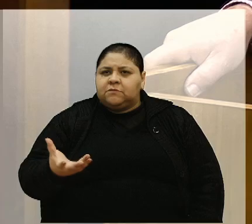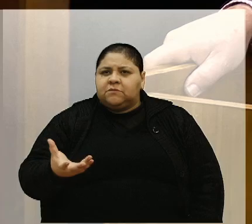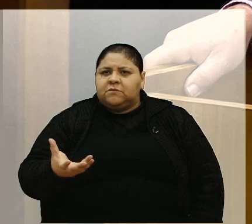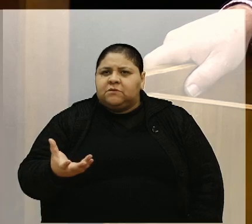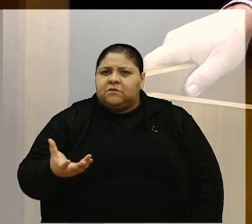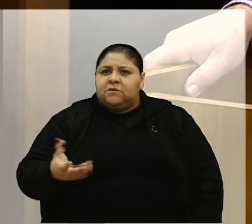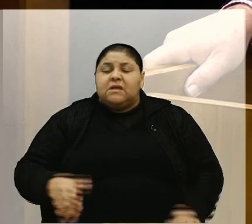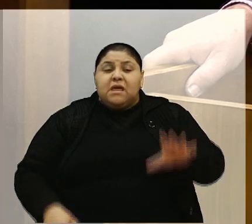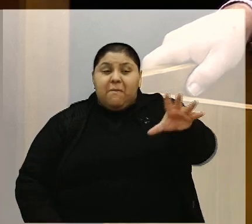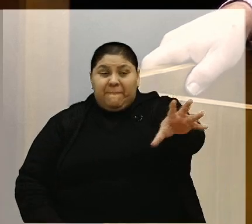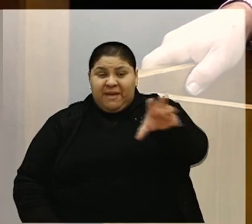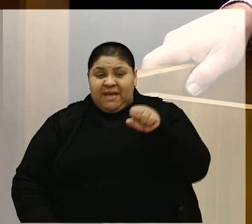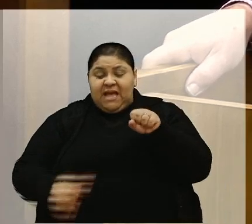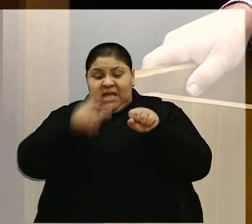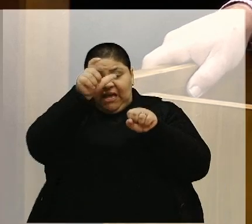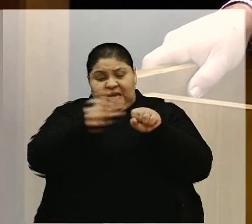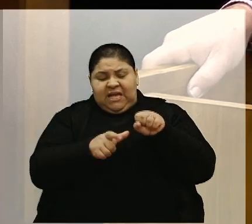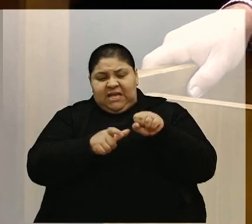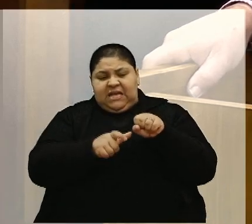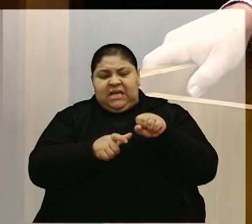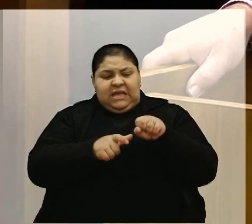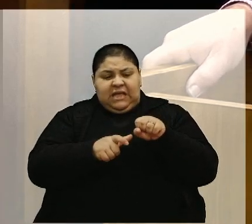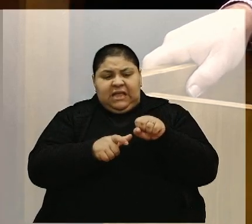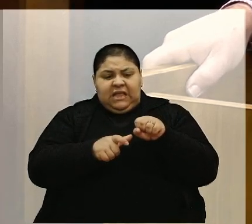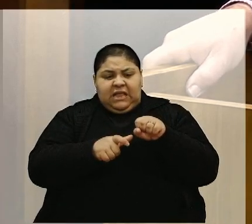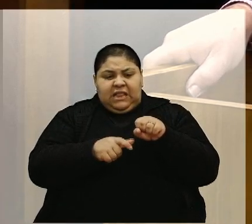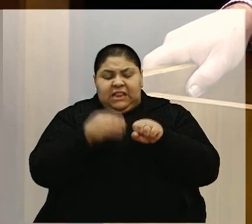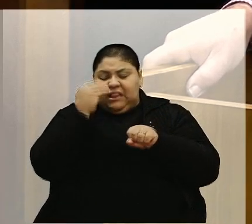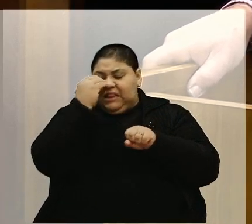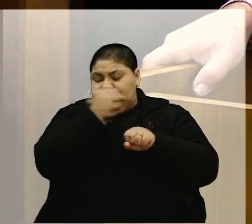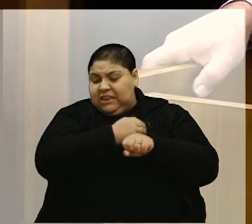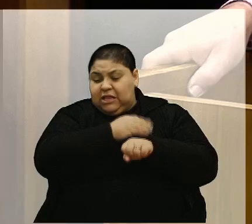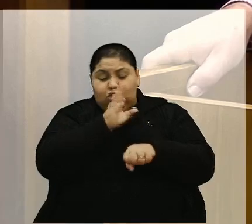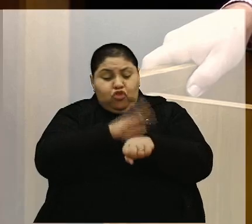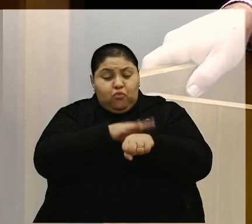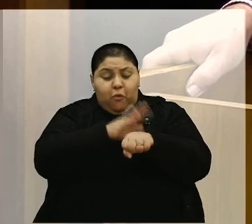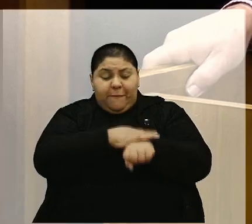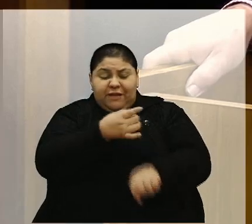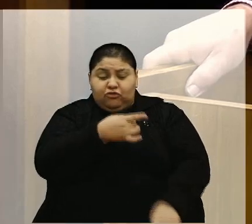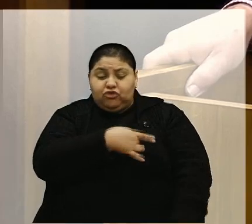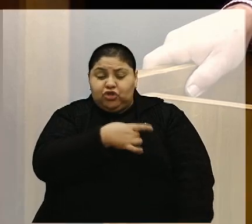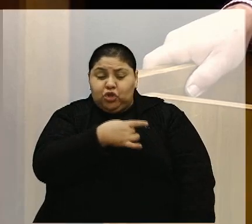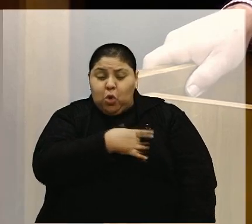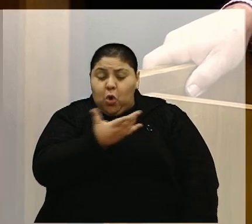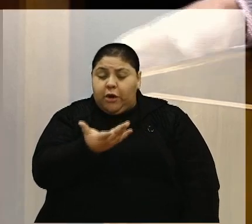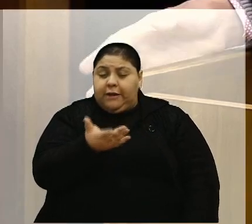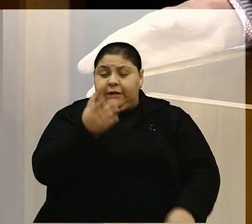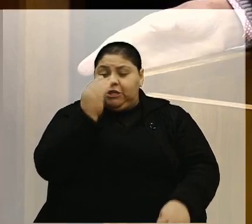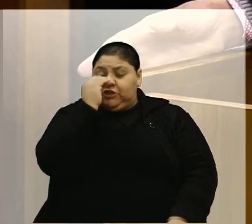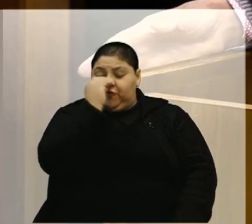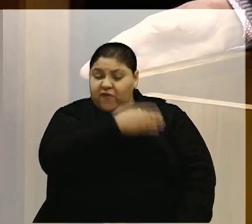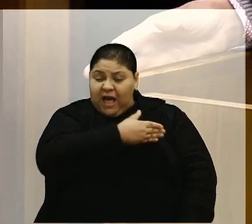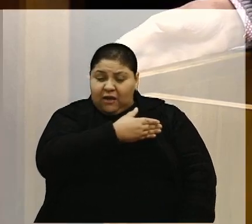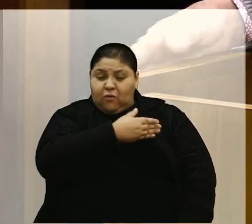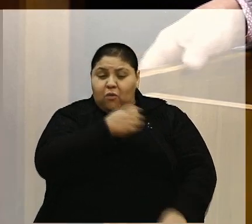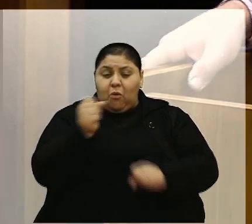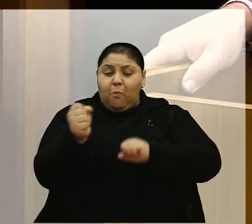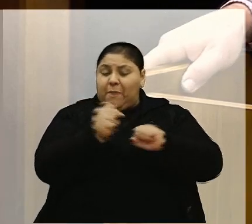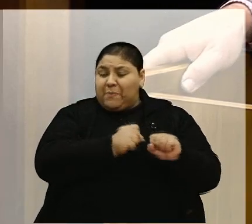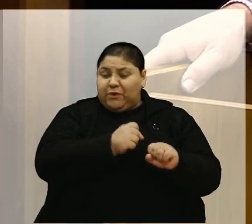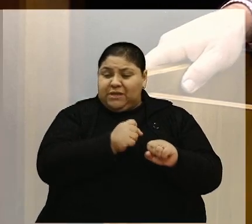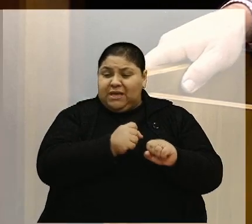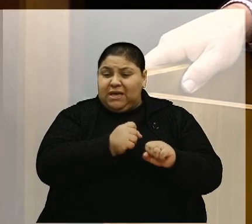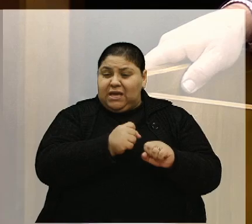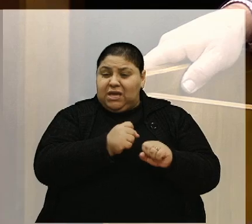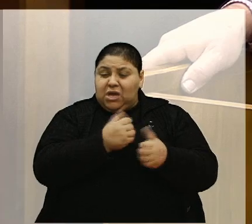essas pessoas na hora da fraqueza, do medo, para poder talvez chegar